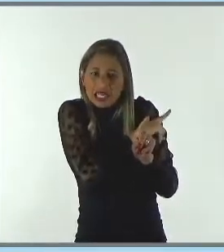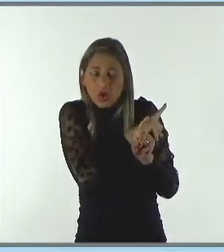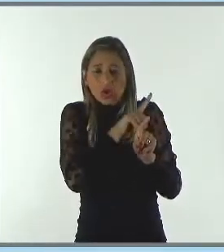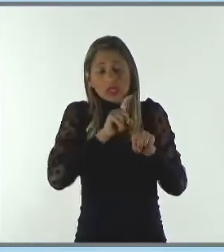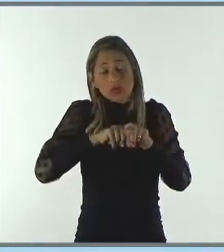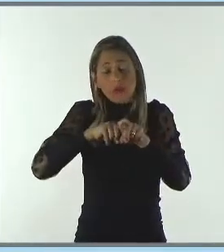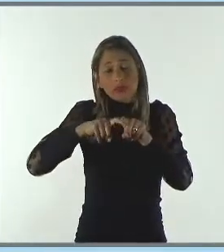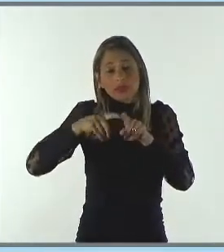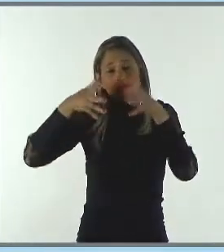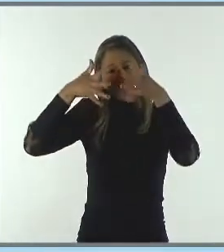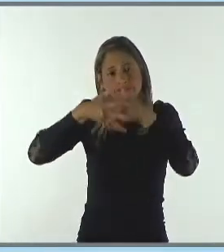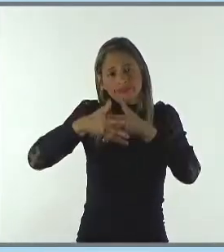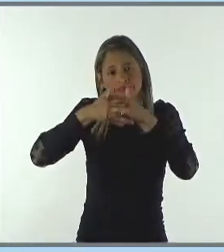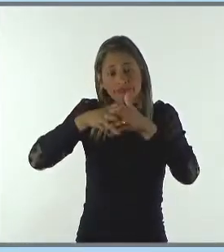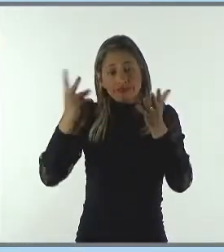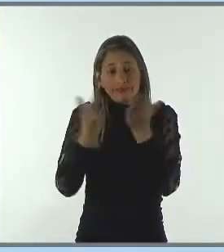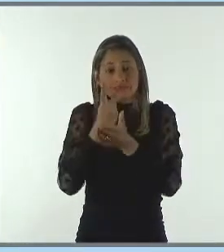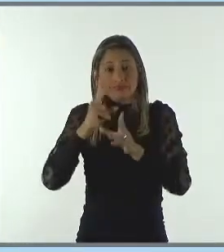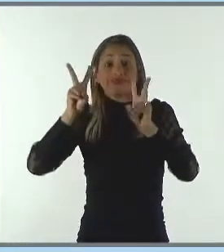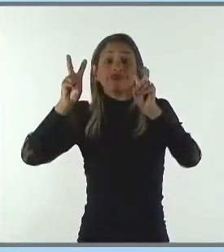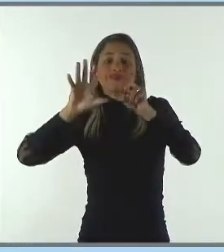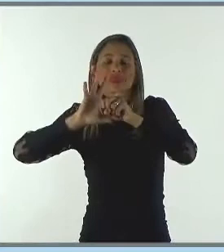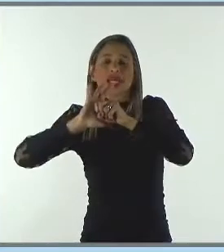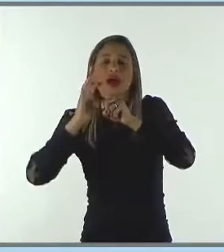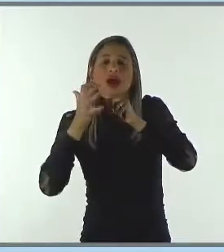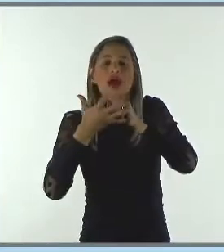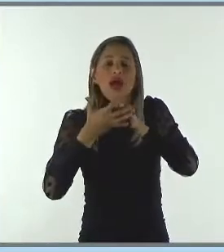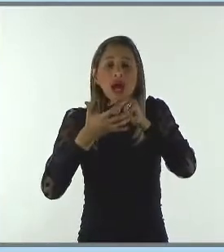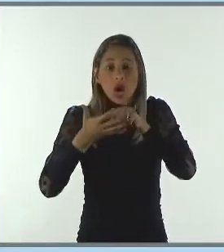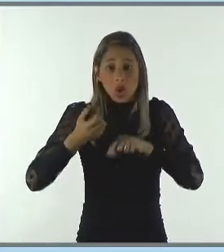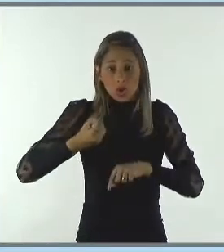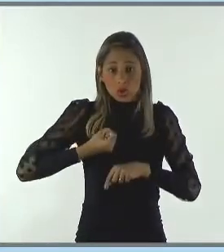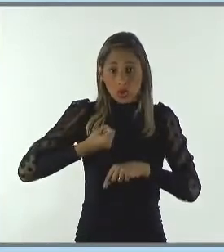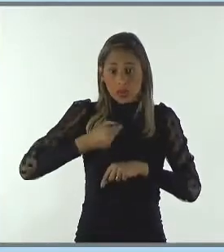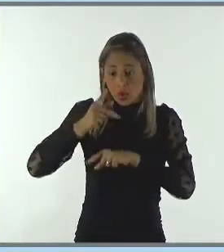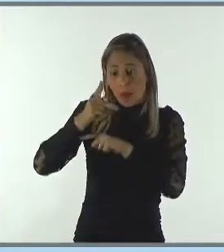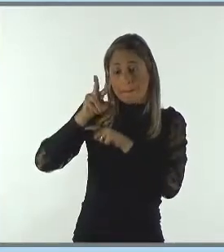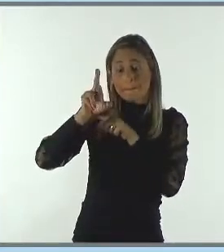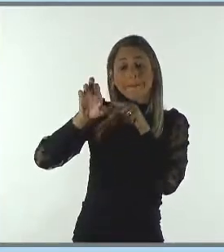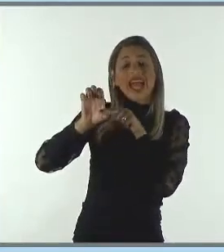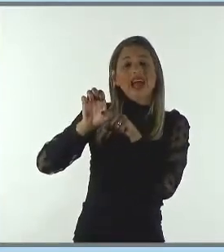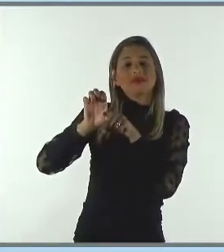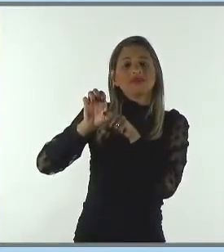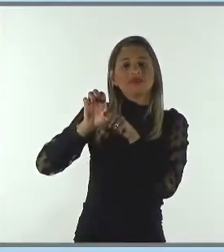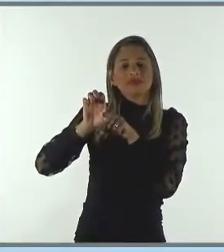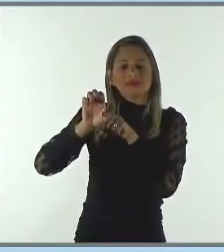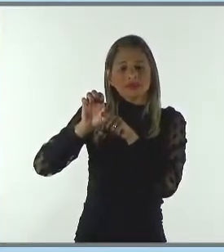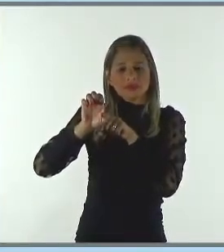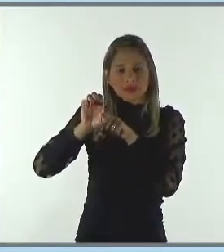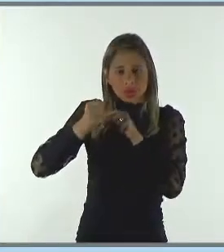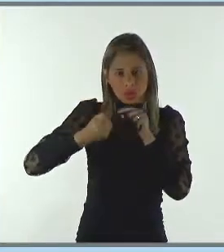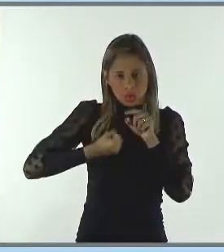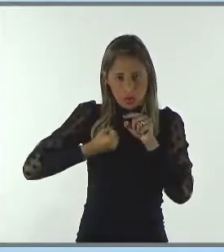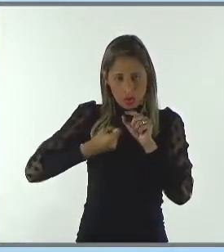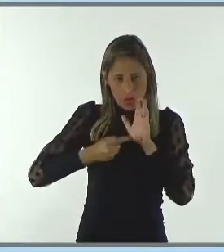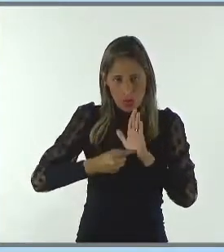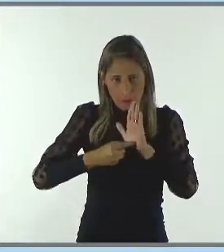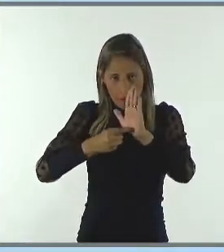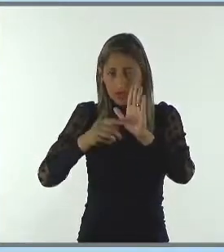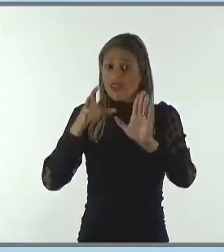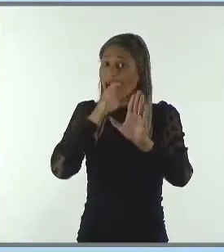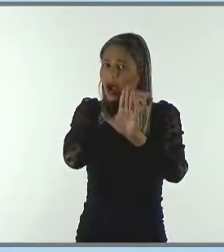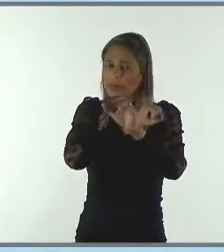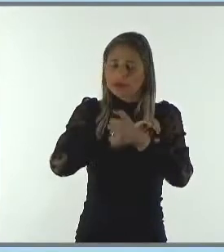complicada, que é a etapa da pandemia. São números pré-pandêmicos. O que esses números mostram? Eu cito 3 dados só muito